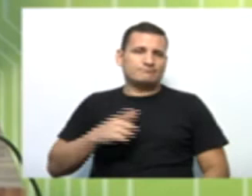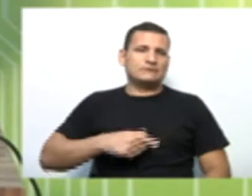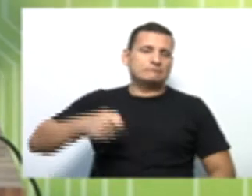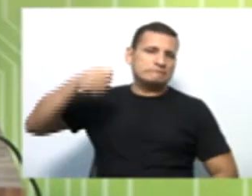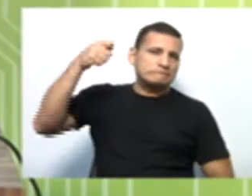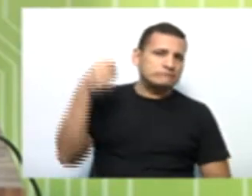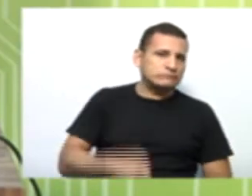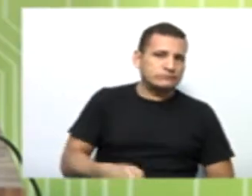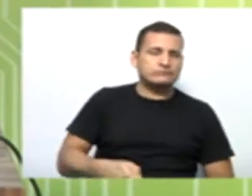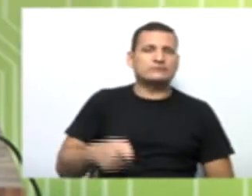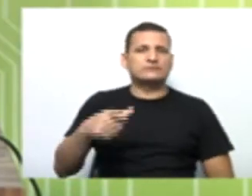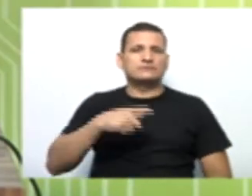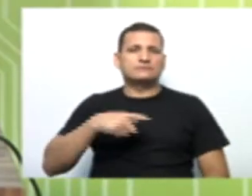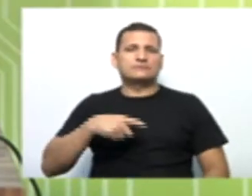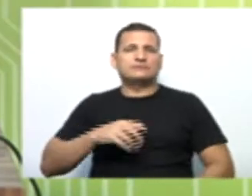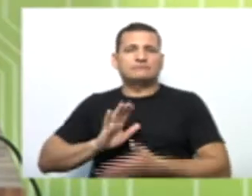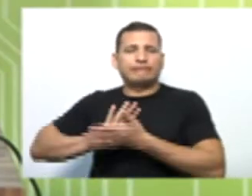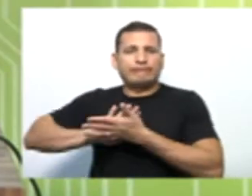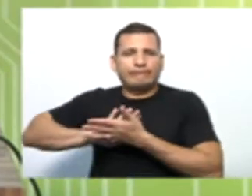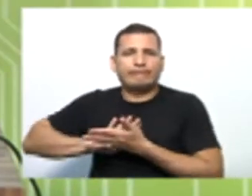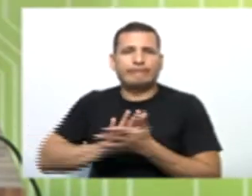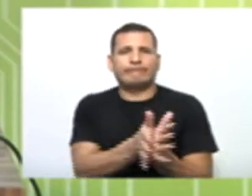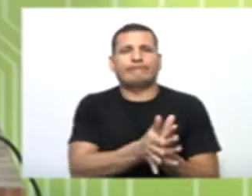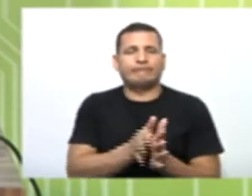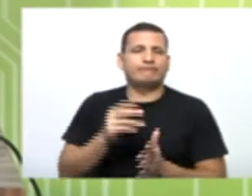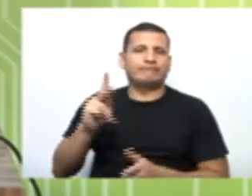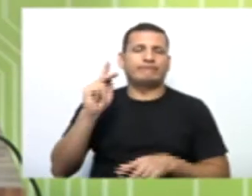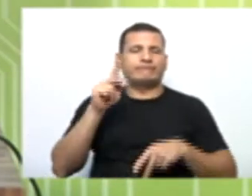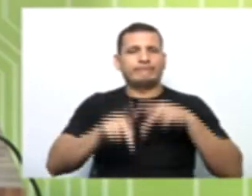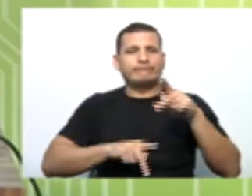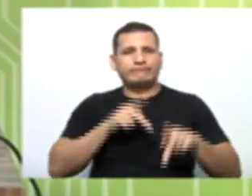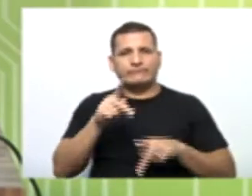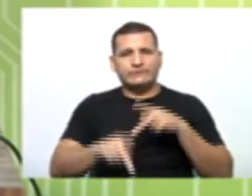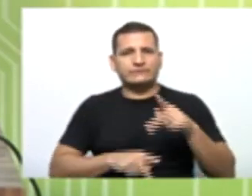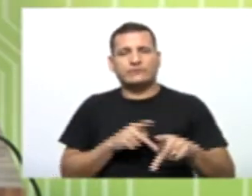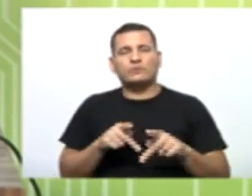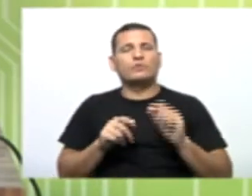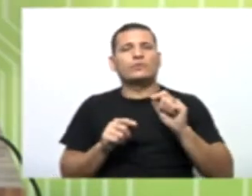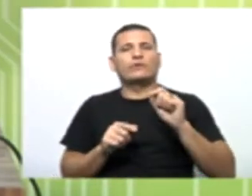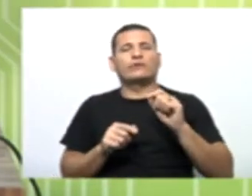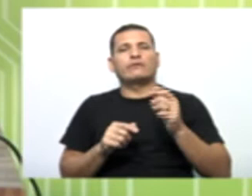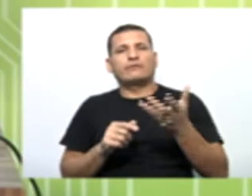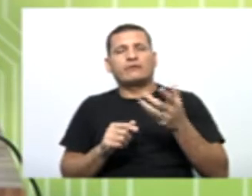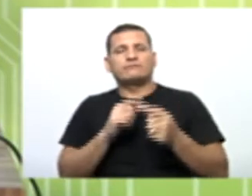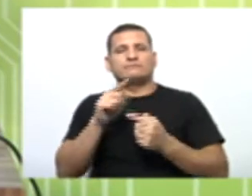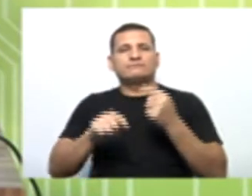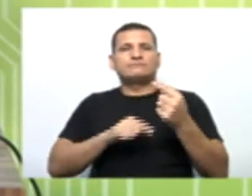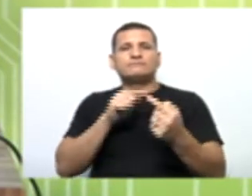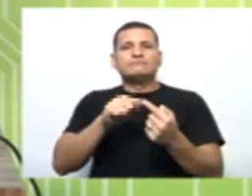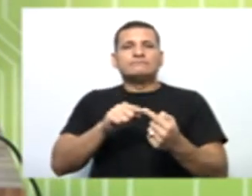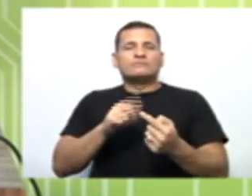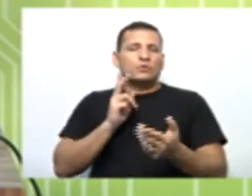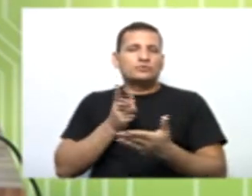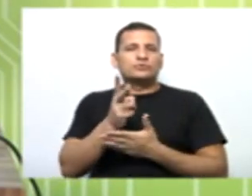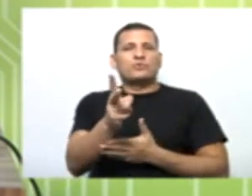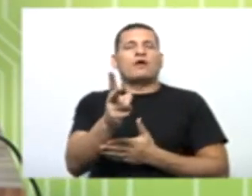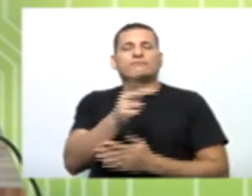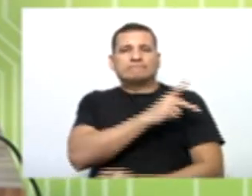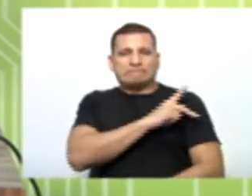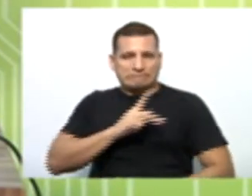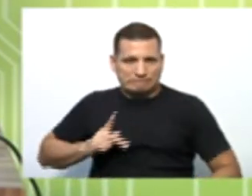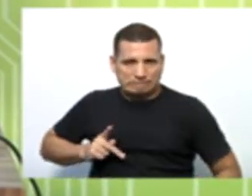governos que massacram, né, a sua população com o único objetivo de se perpetuar no poder. Então,